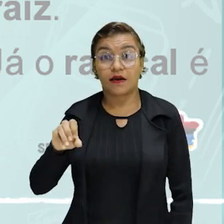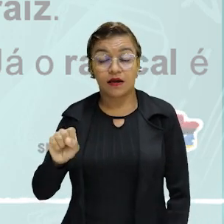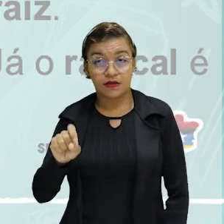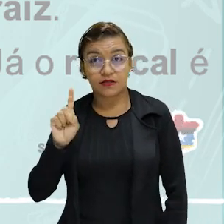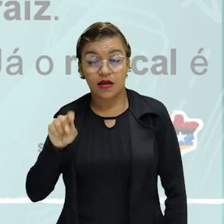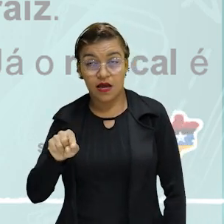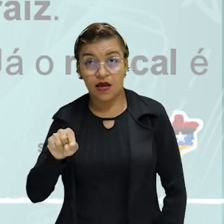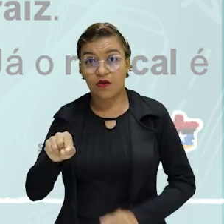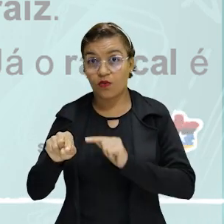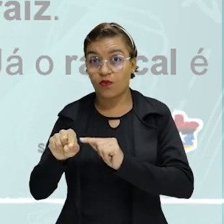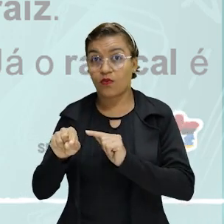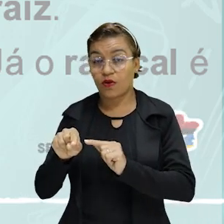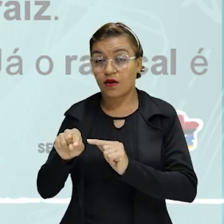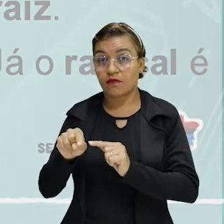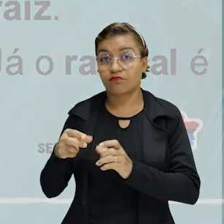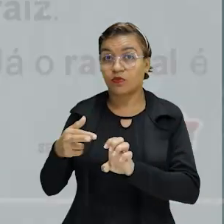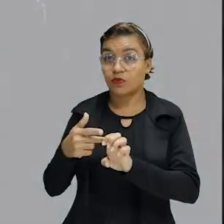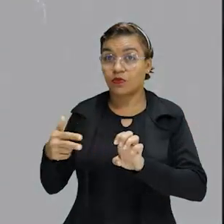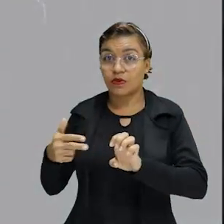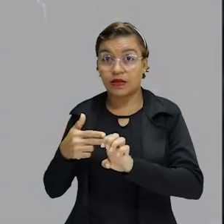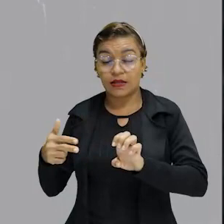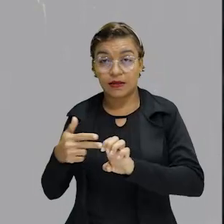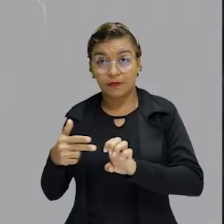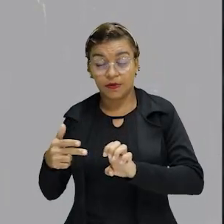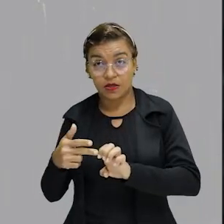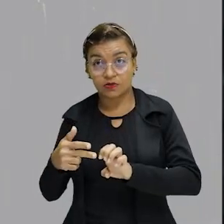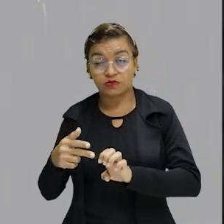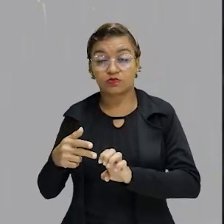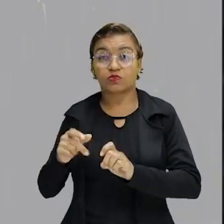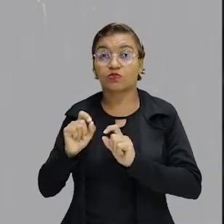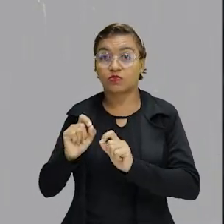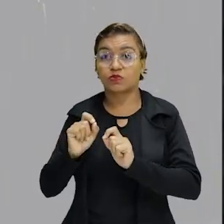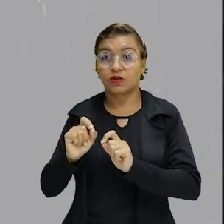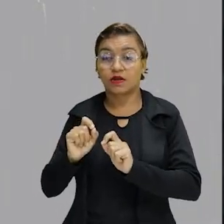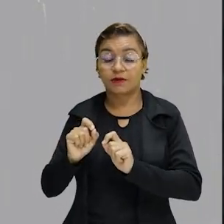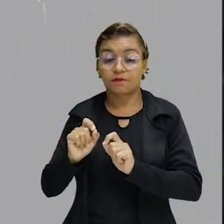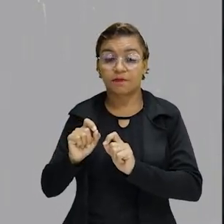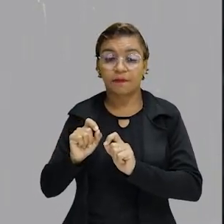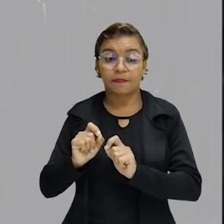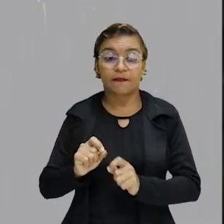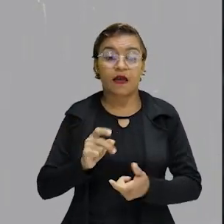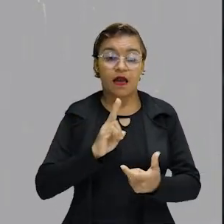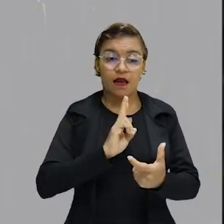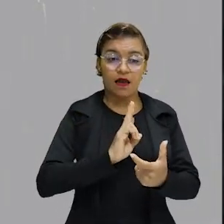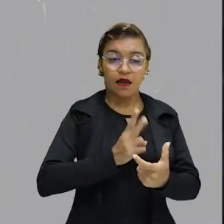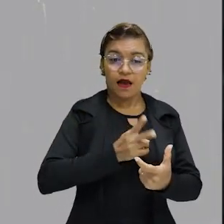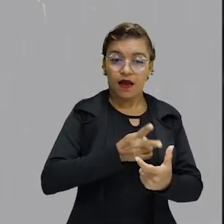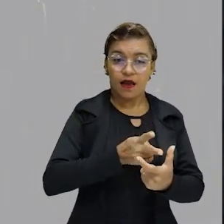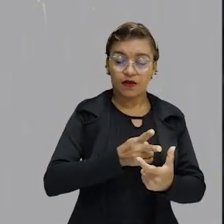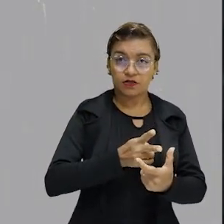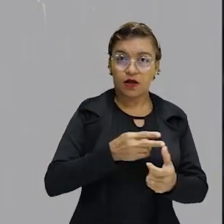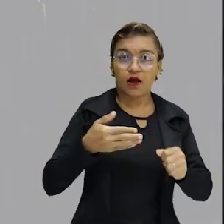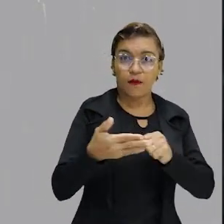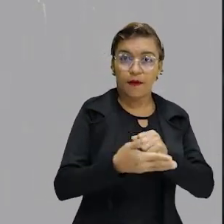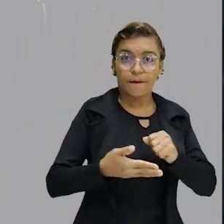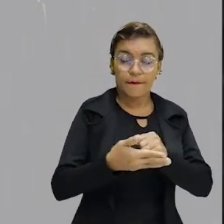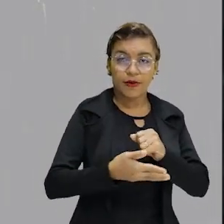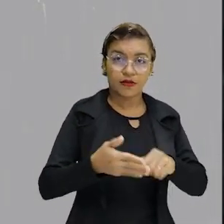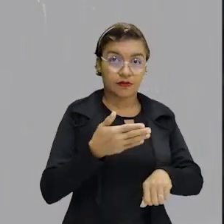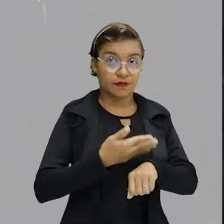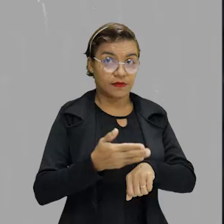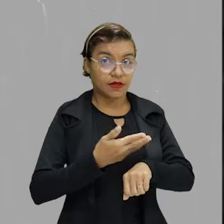elemento básico de uma palavra sob o aspecto histórico. Já o radical é o elemento básico sobre o aspecto prático